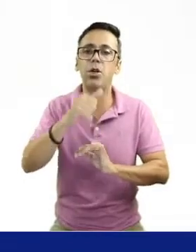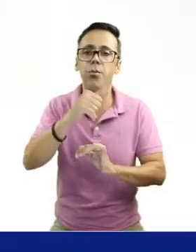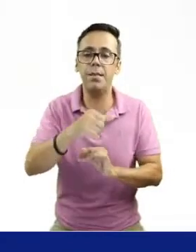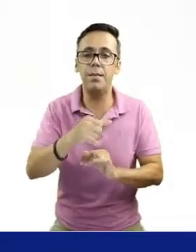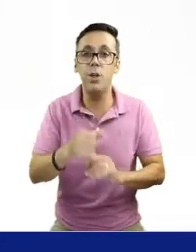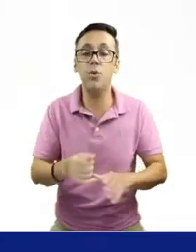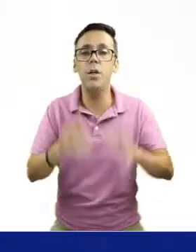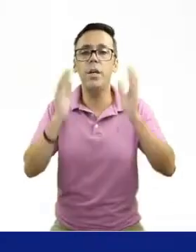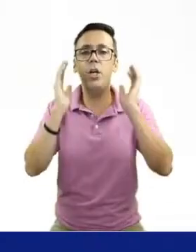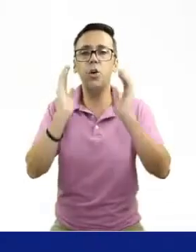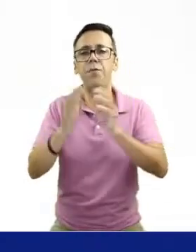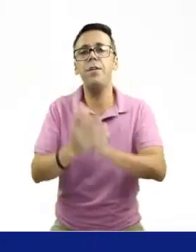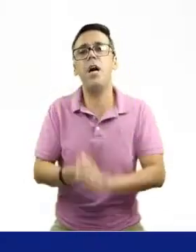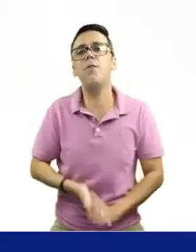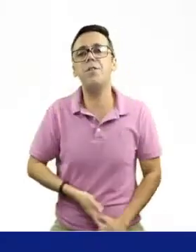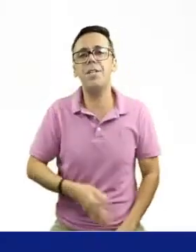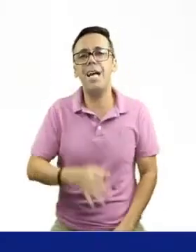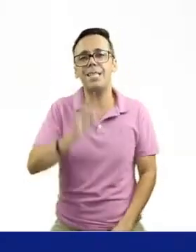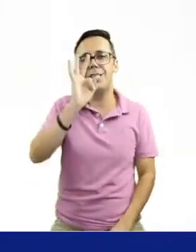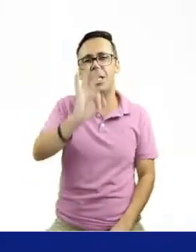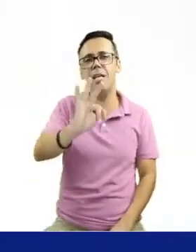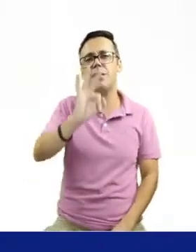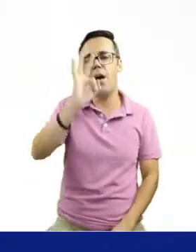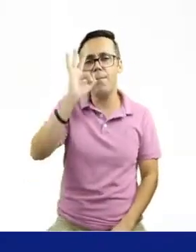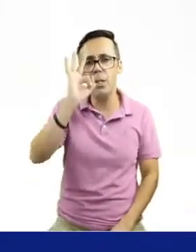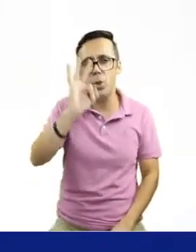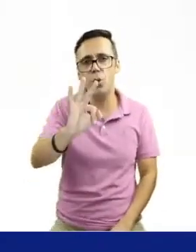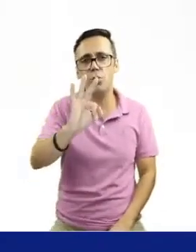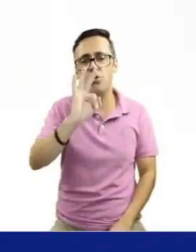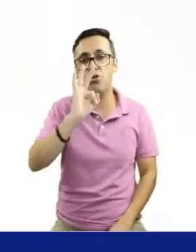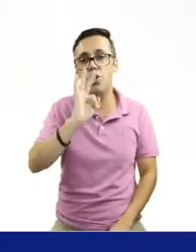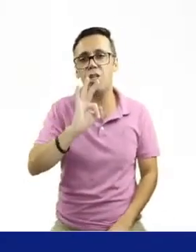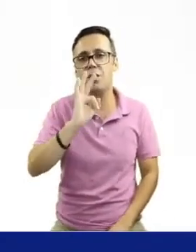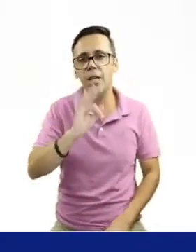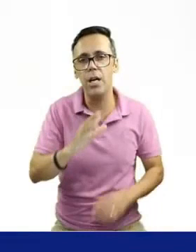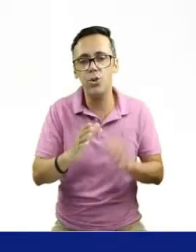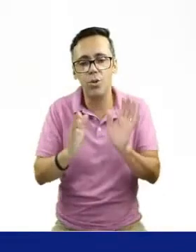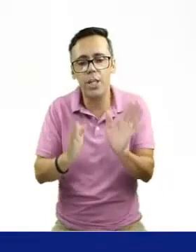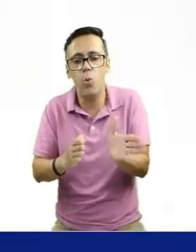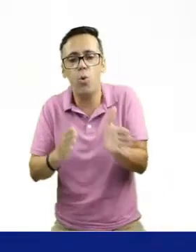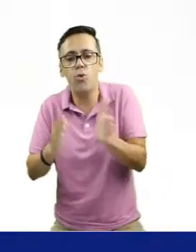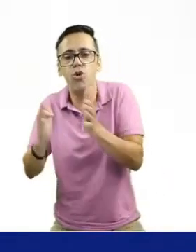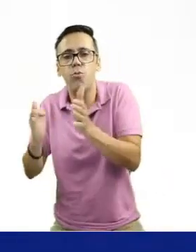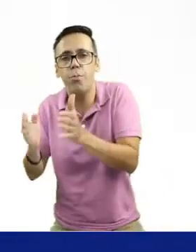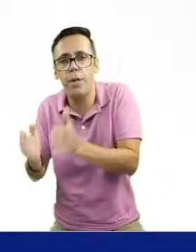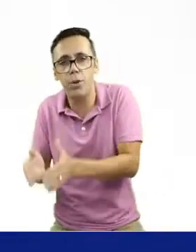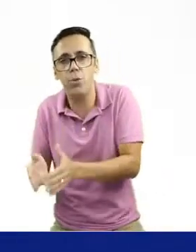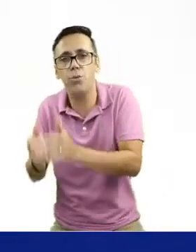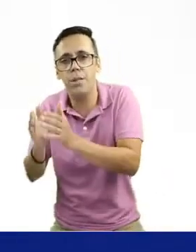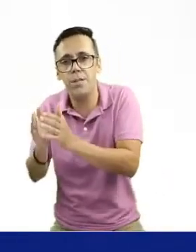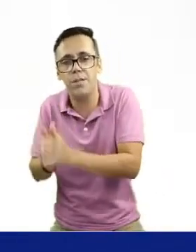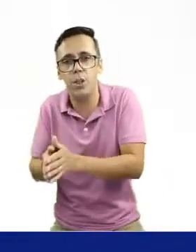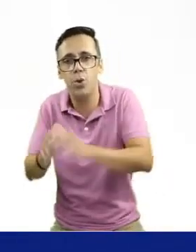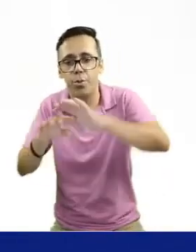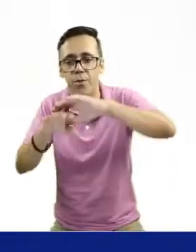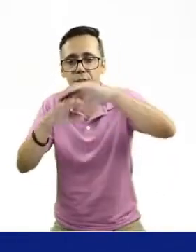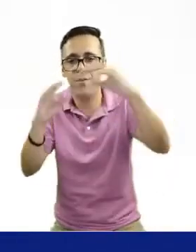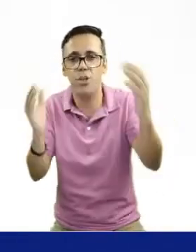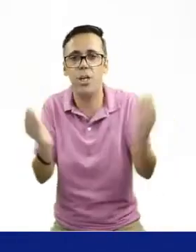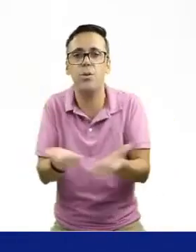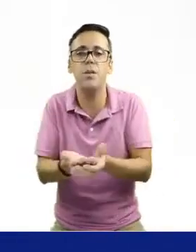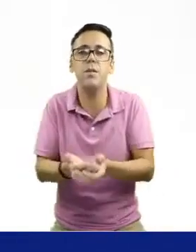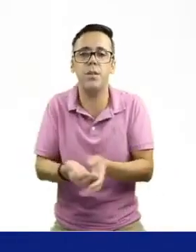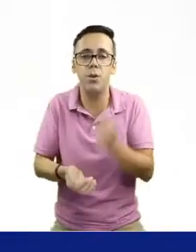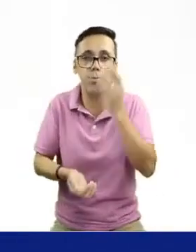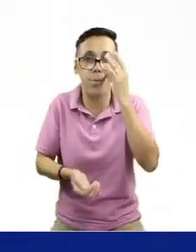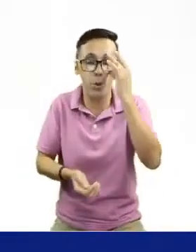Passa Vinte e cinco mais cinco e no final você dá 30 minutos de descanso que é o último período desse círculo